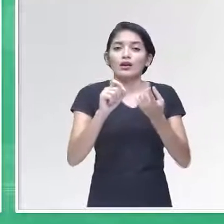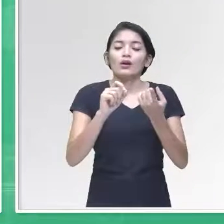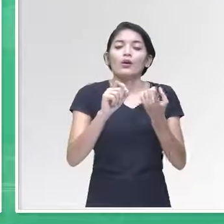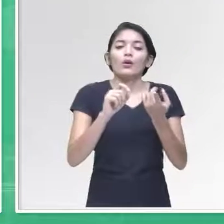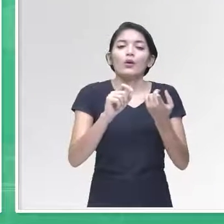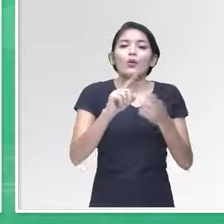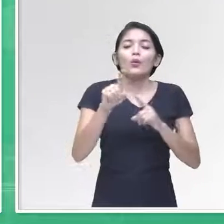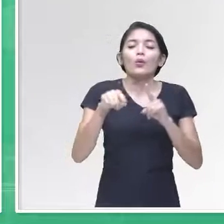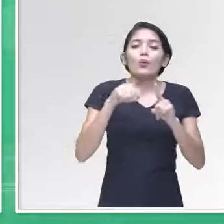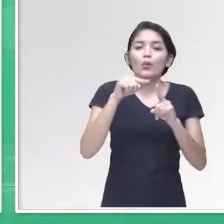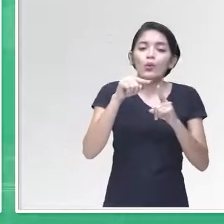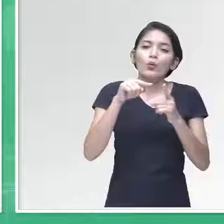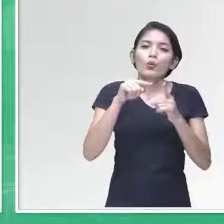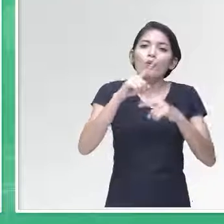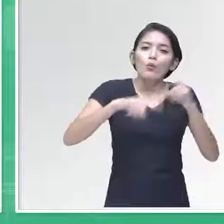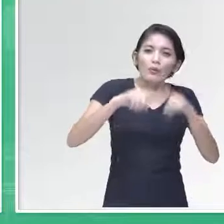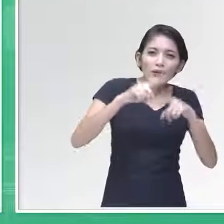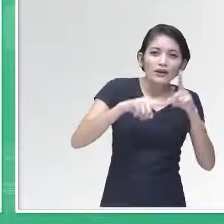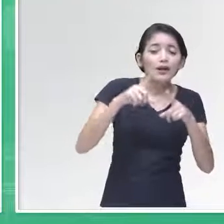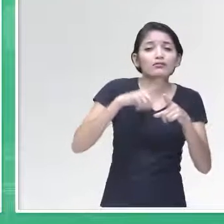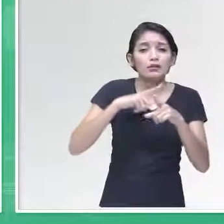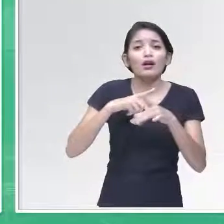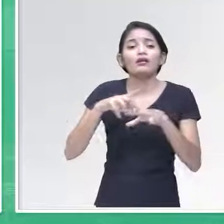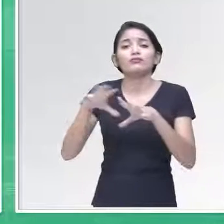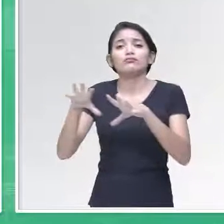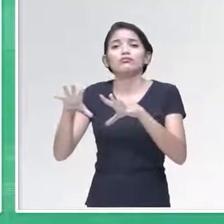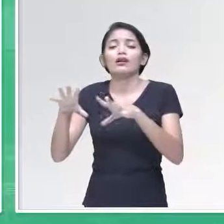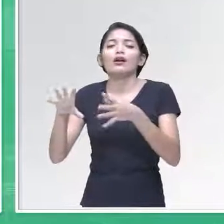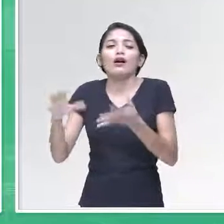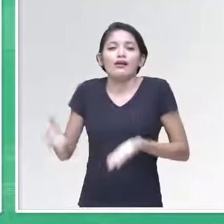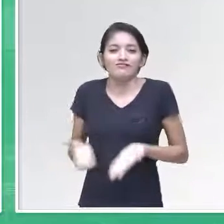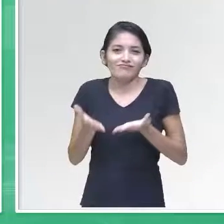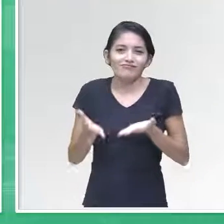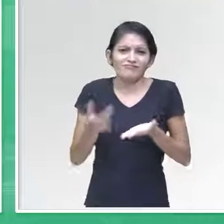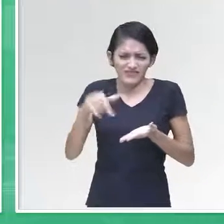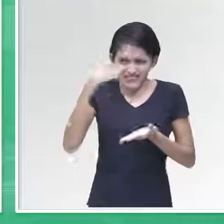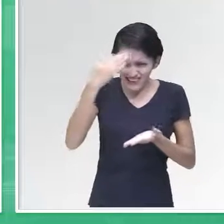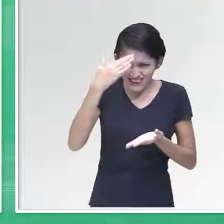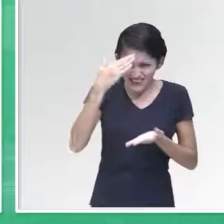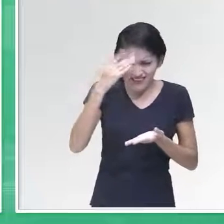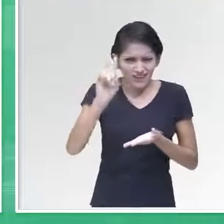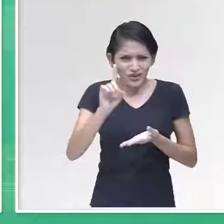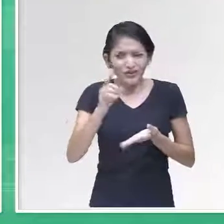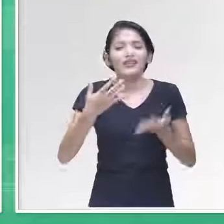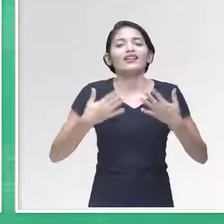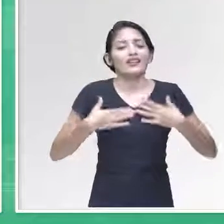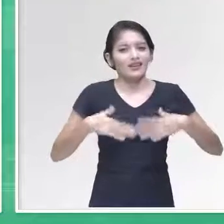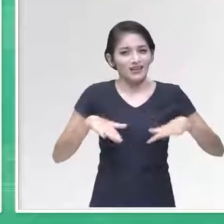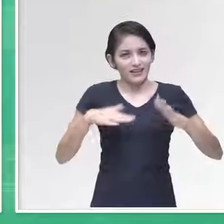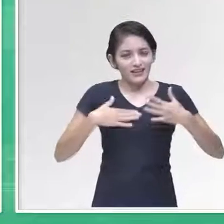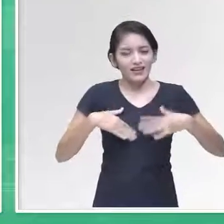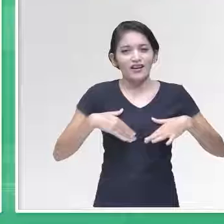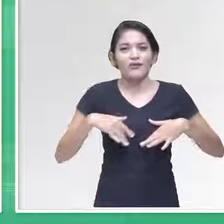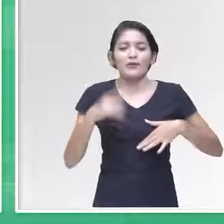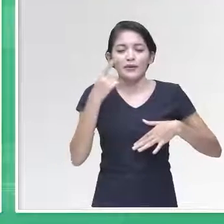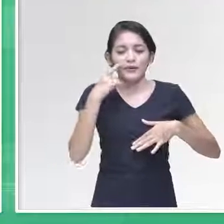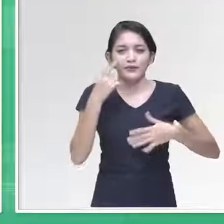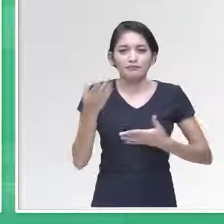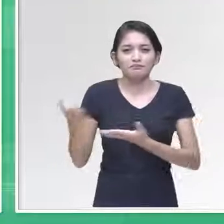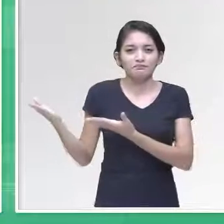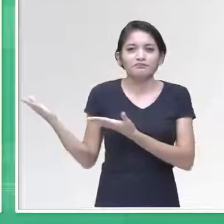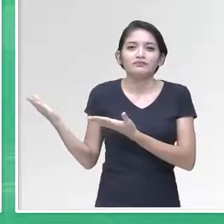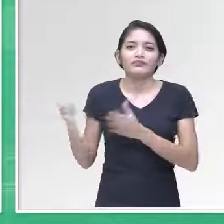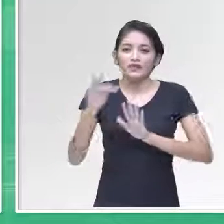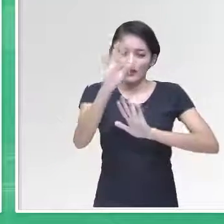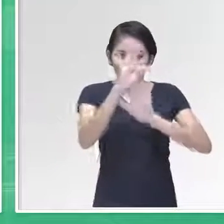a ação, tá? Entendeu? Não, né? Então, calma aí, relaxa o coração, acompanha aqui esse texto que vocês vão ver